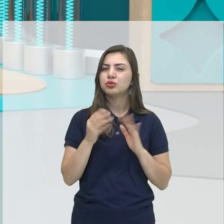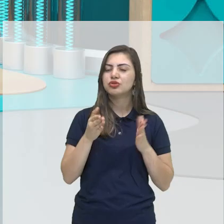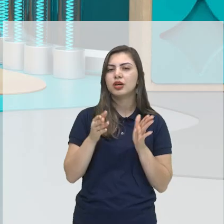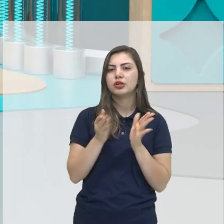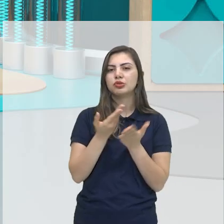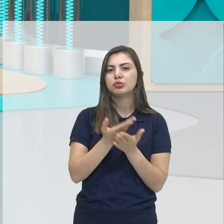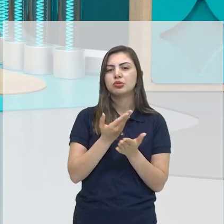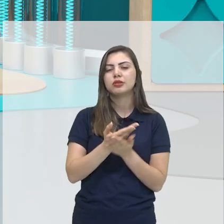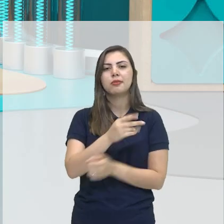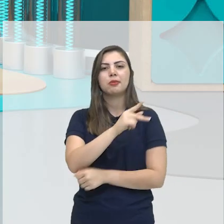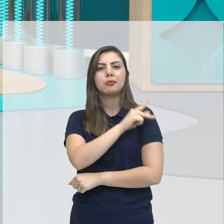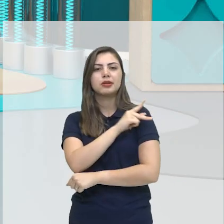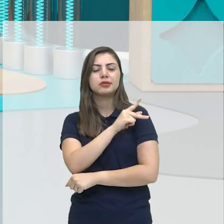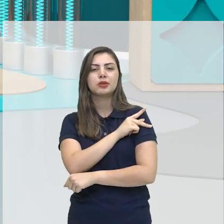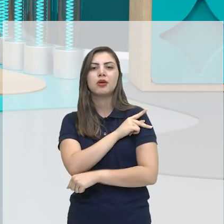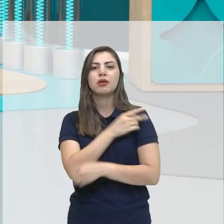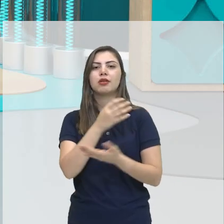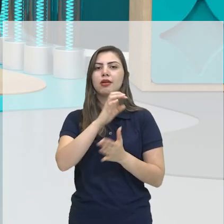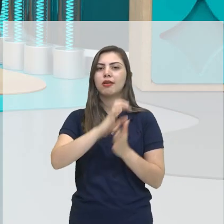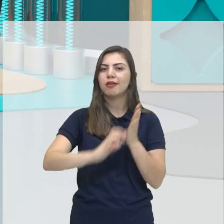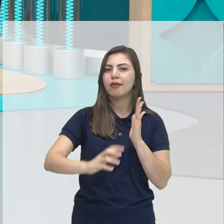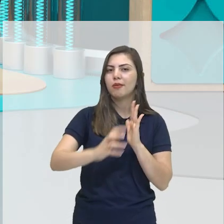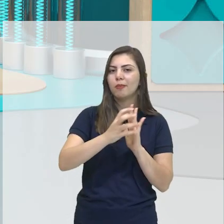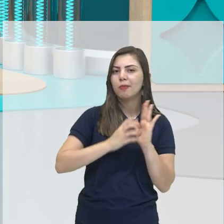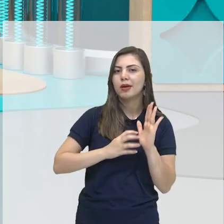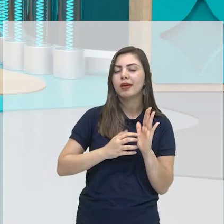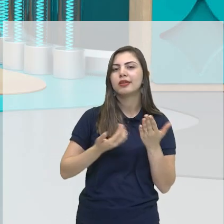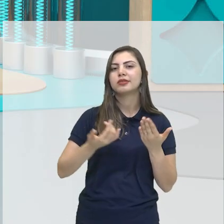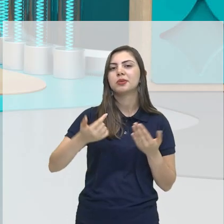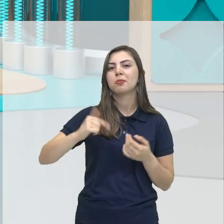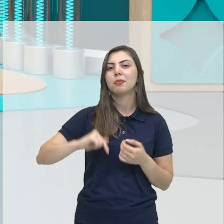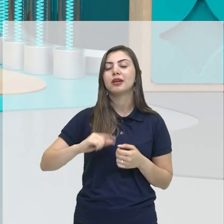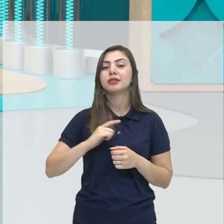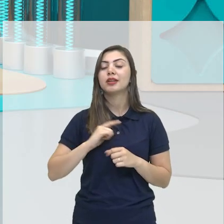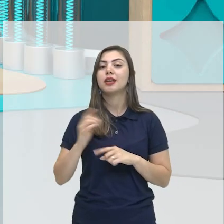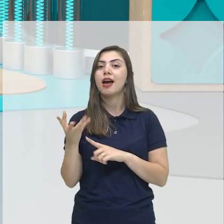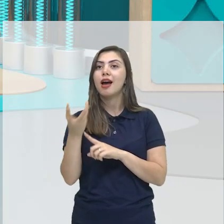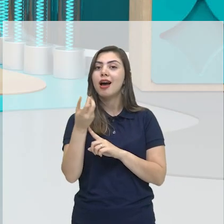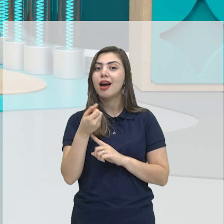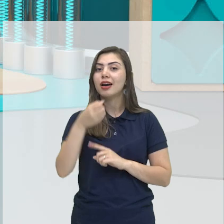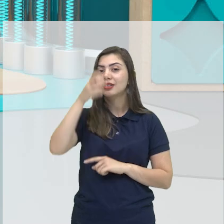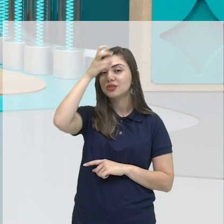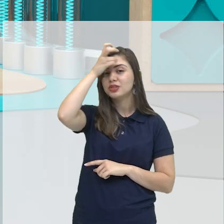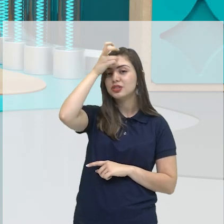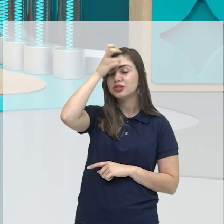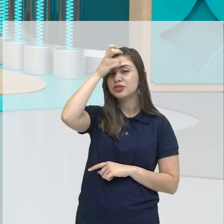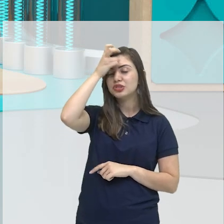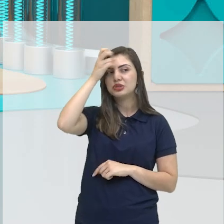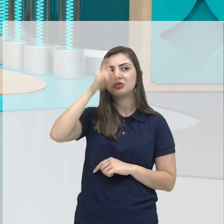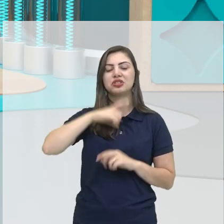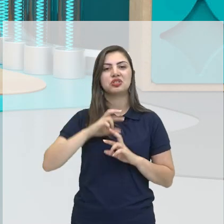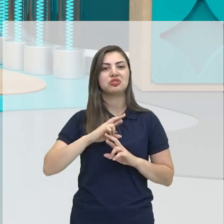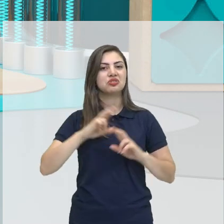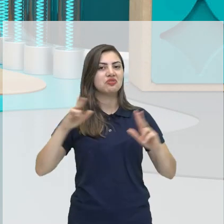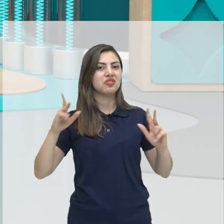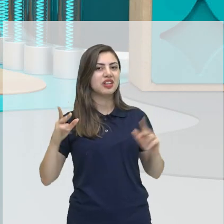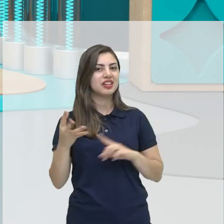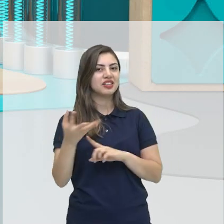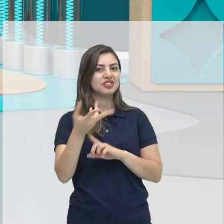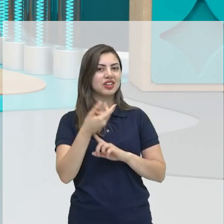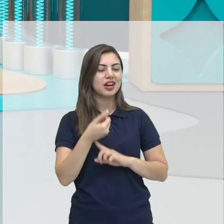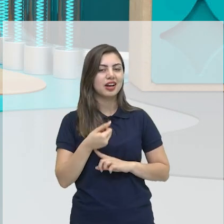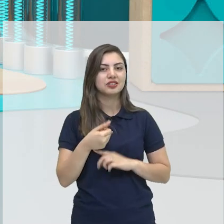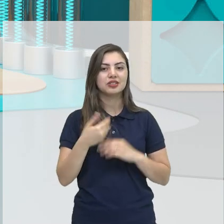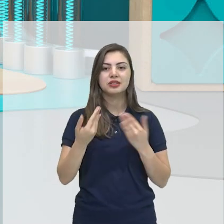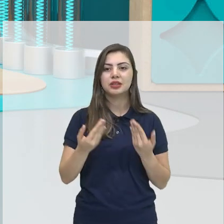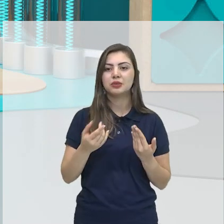lado a lado, essas imagens que nós conversamos aqui, essas obras cubistas, onde a gente consegue identificar. O importante quando a gente olha as